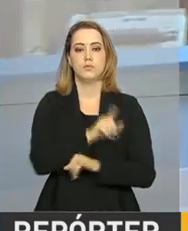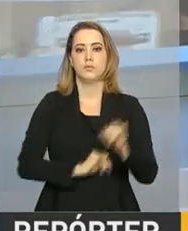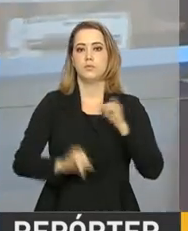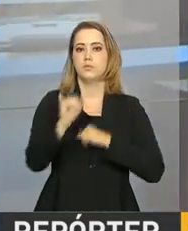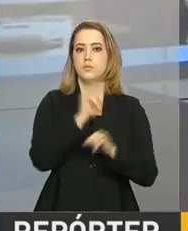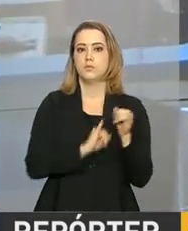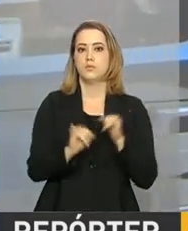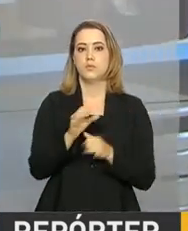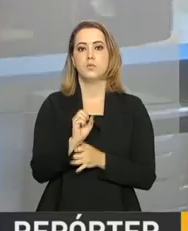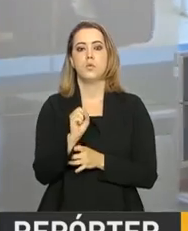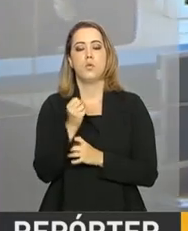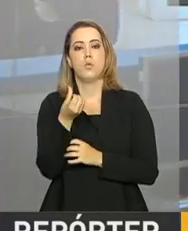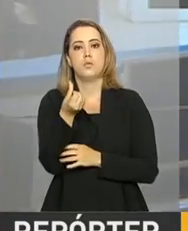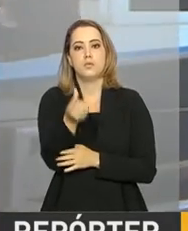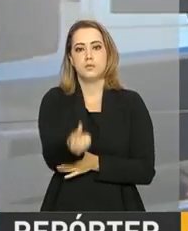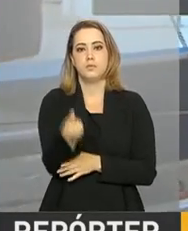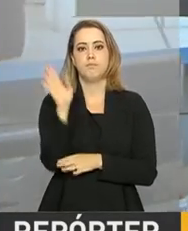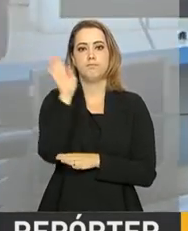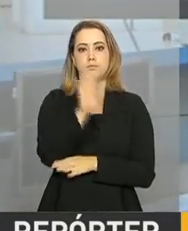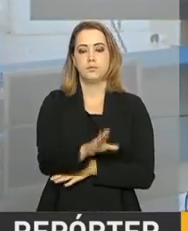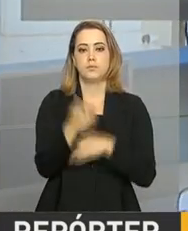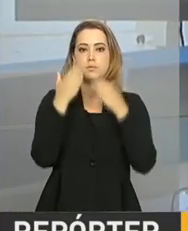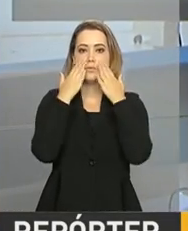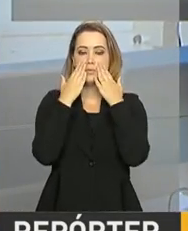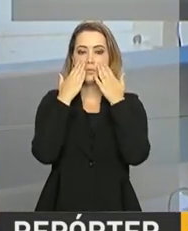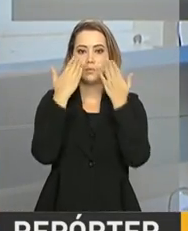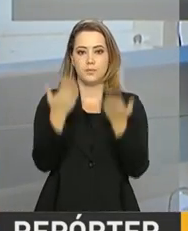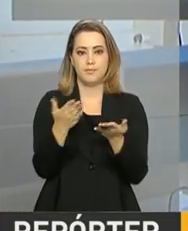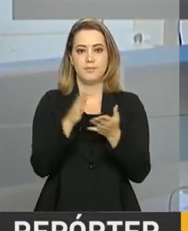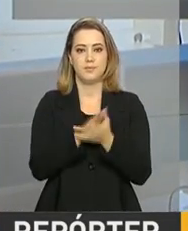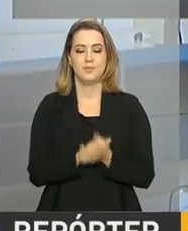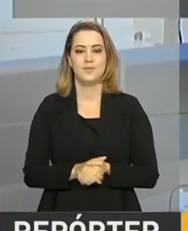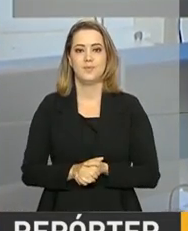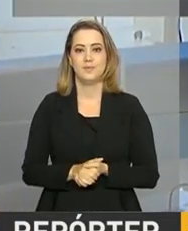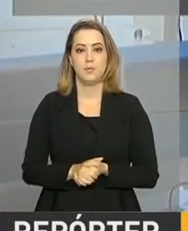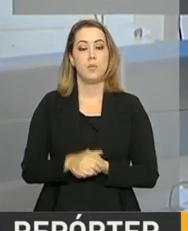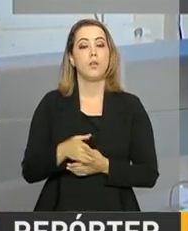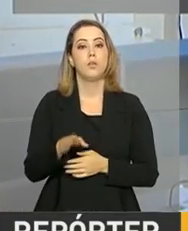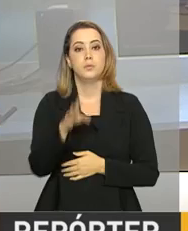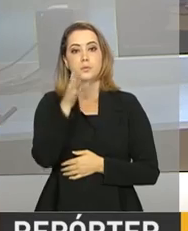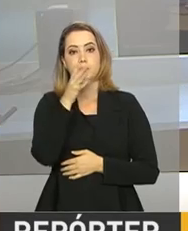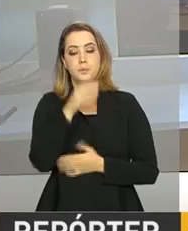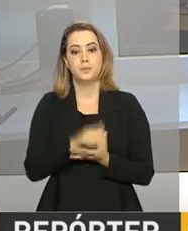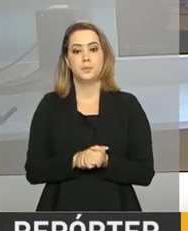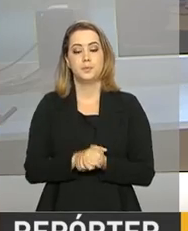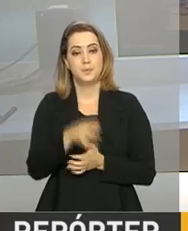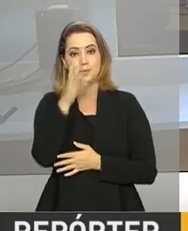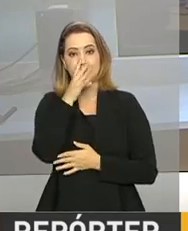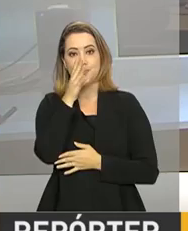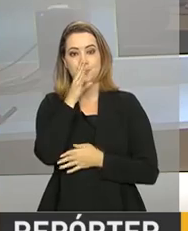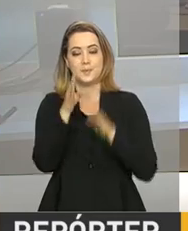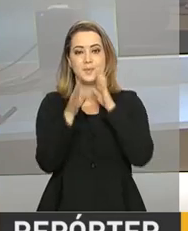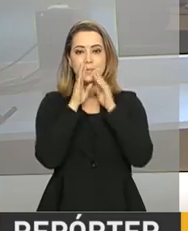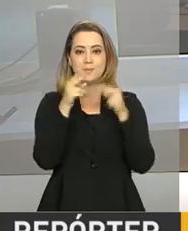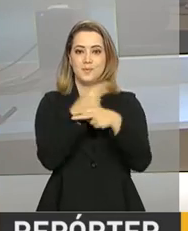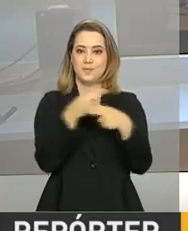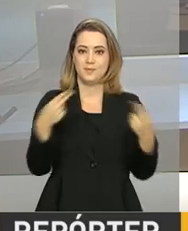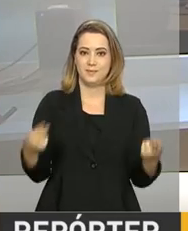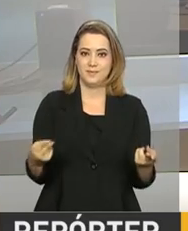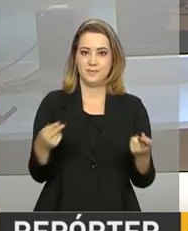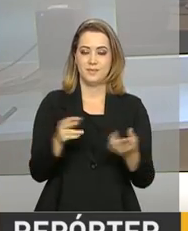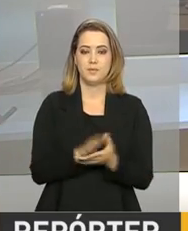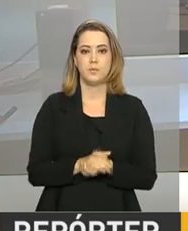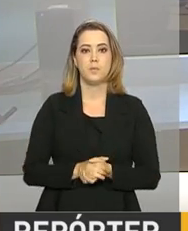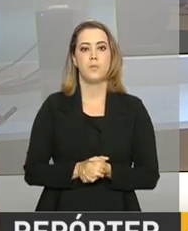qualquer momento com outras informações ou às 18h na próxima edição do Repórter NBR. Acompanhe as novidades também pelas nossas